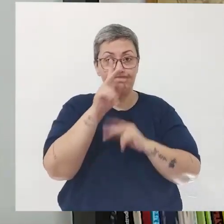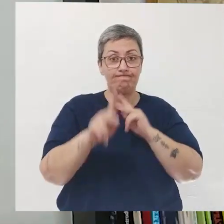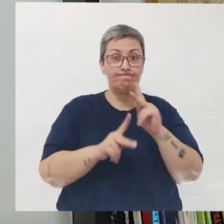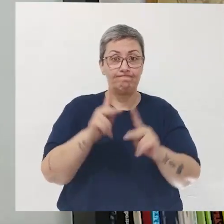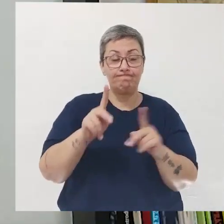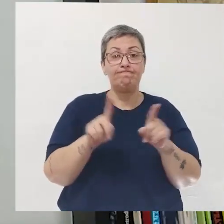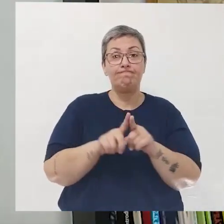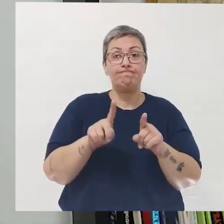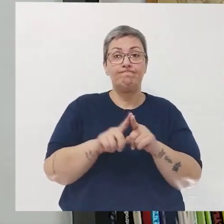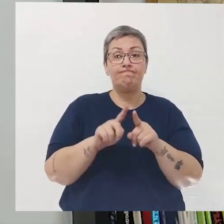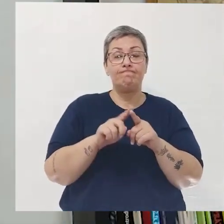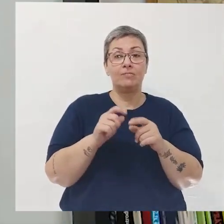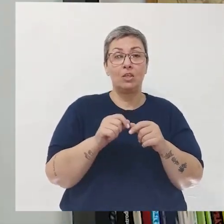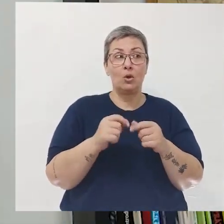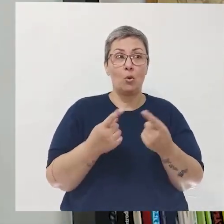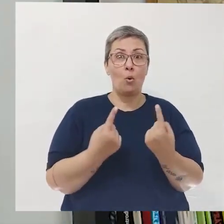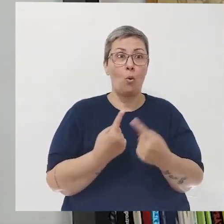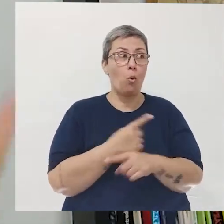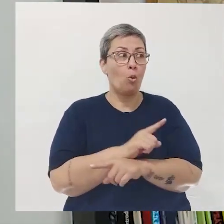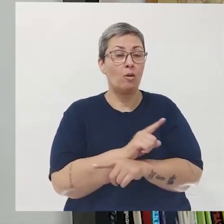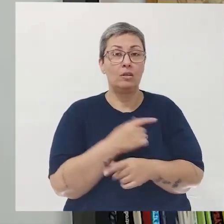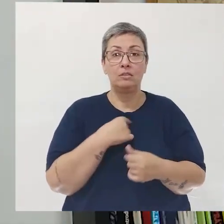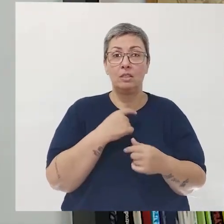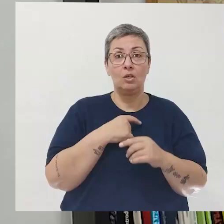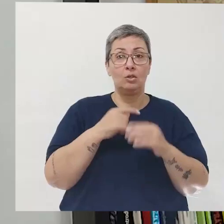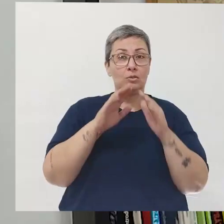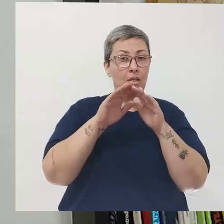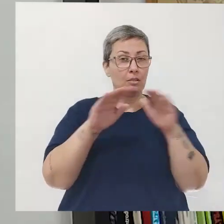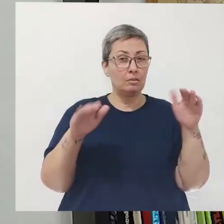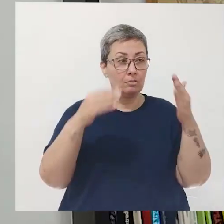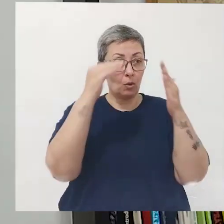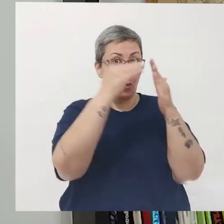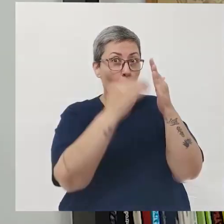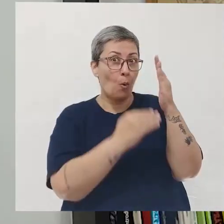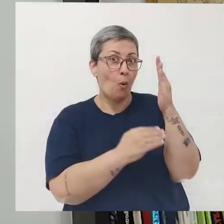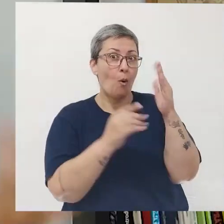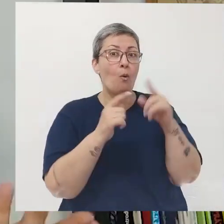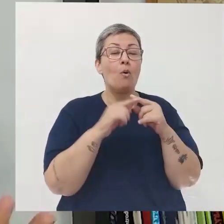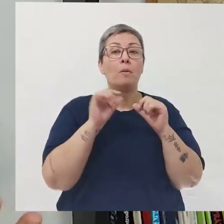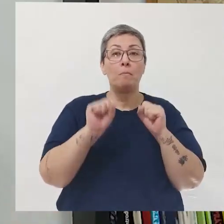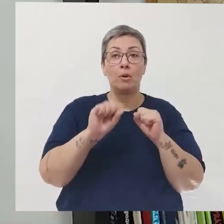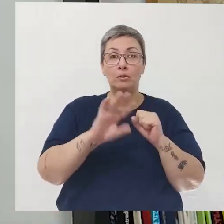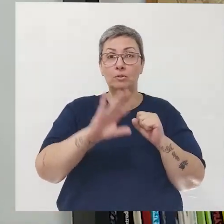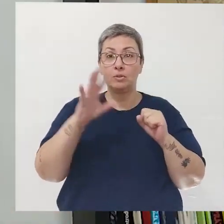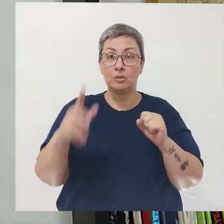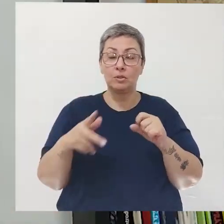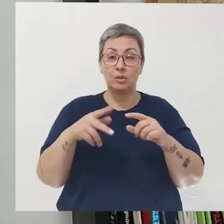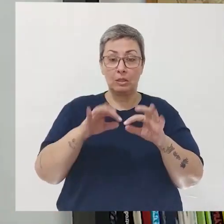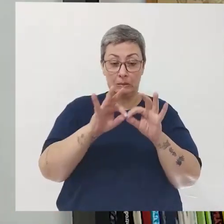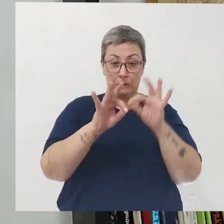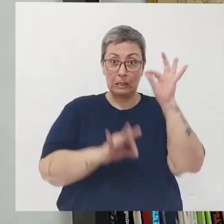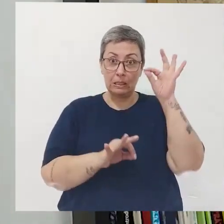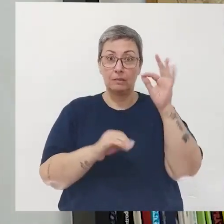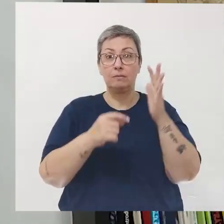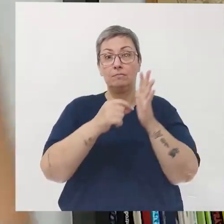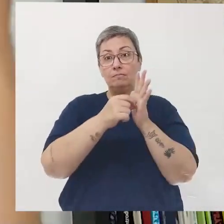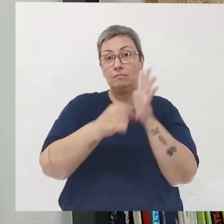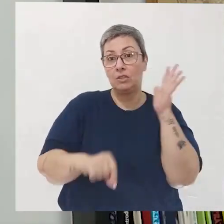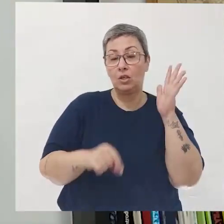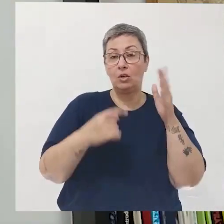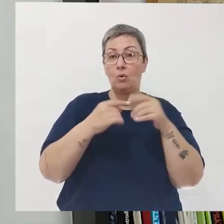da população, já que os desvios não atendem os padrões de fornecimento, podendo ocasionar o rompimento de